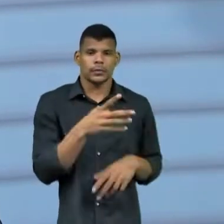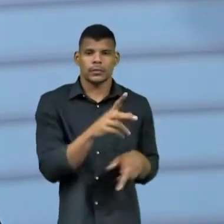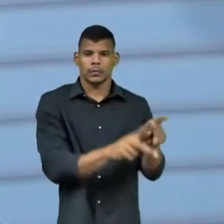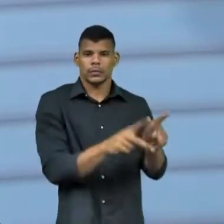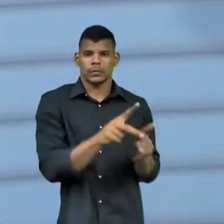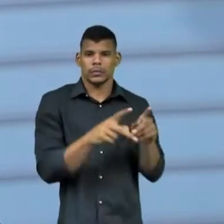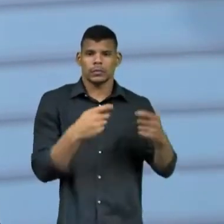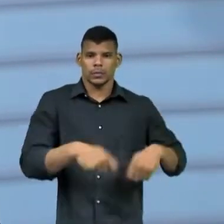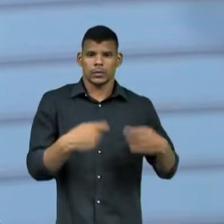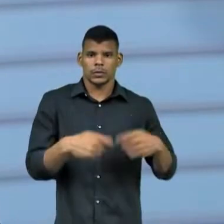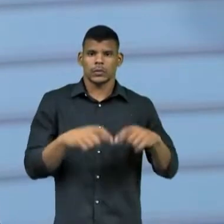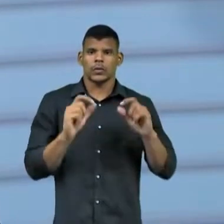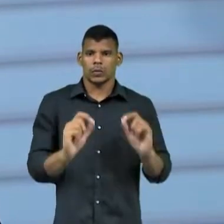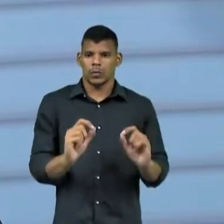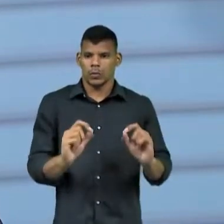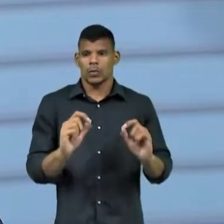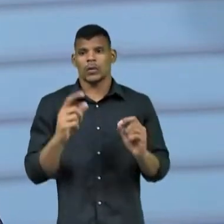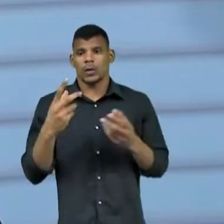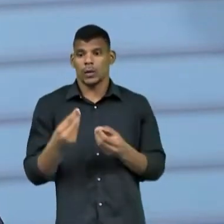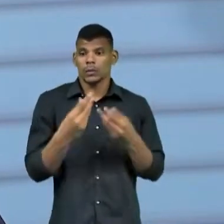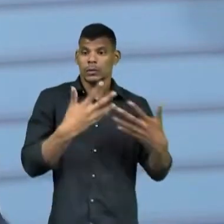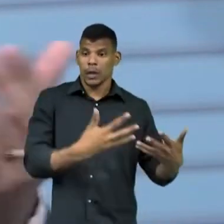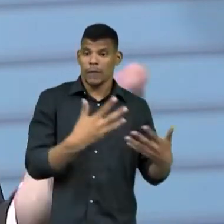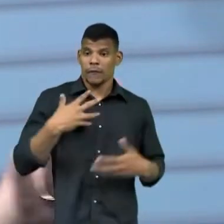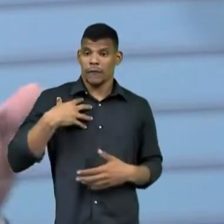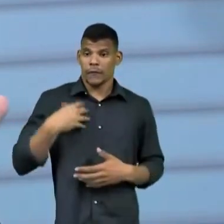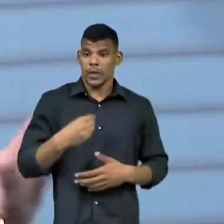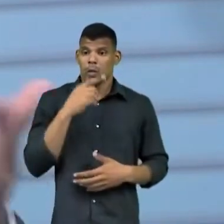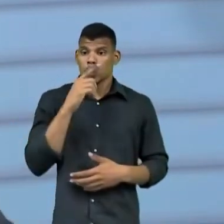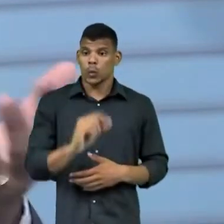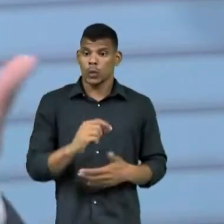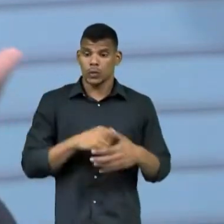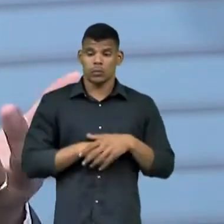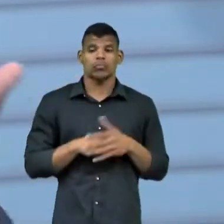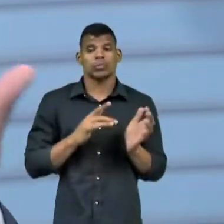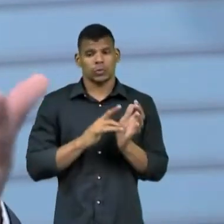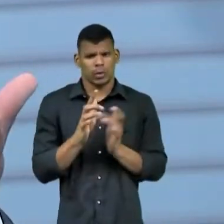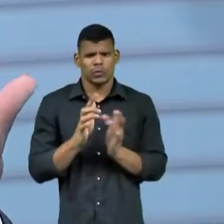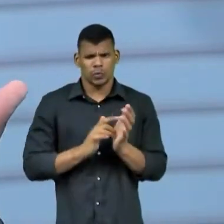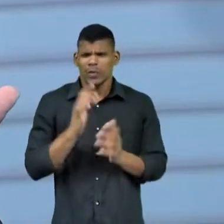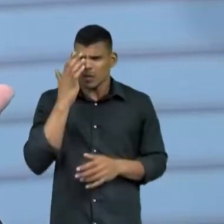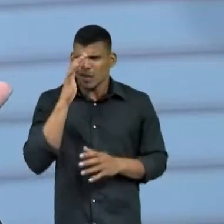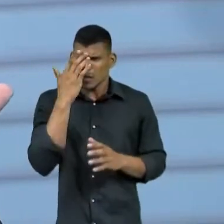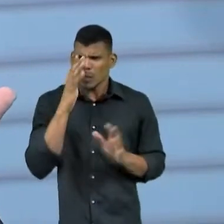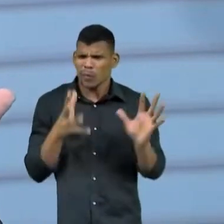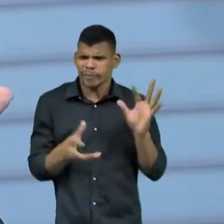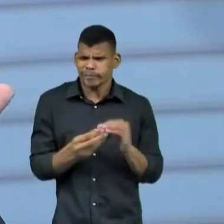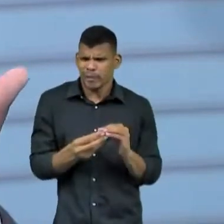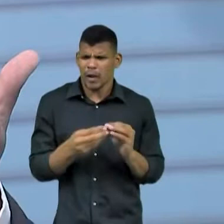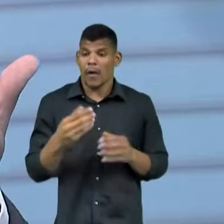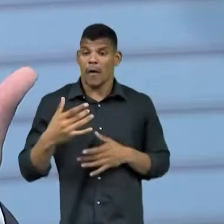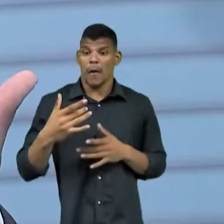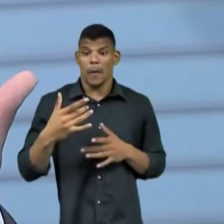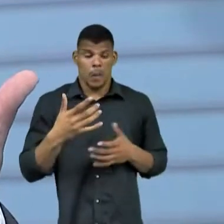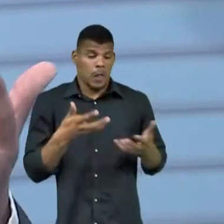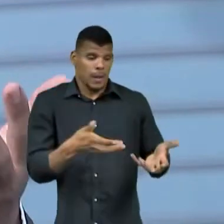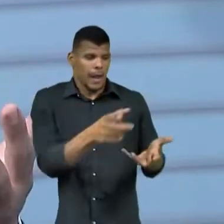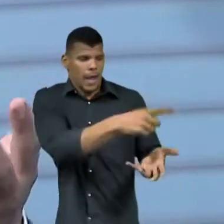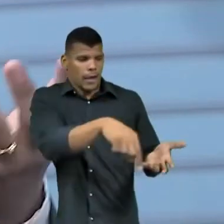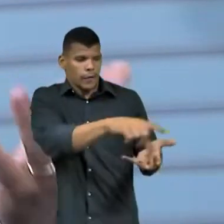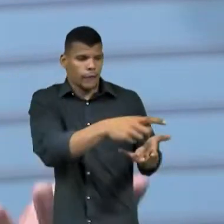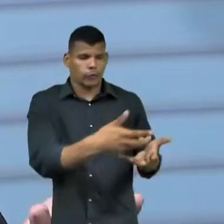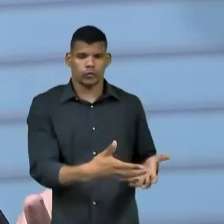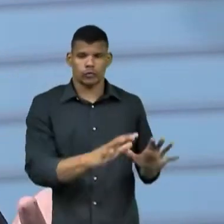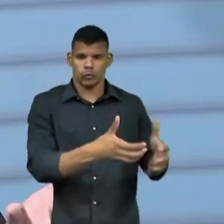plantar o filho dele na terra né então para colher tem que ser da mesma tem da mesma espécie né então ele disse ele coloquei se eu quero Colher milho eu vou